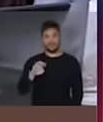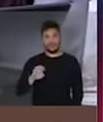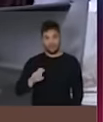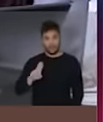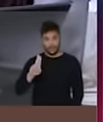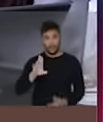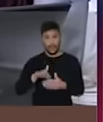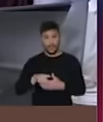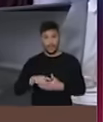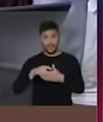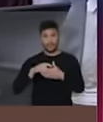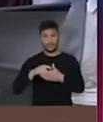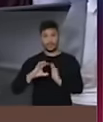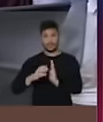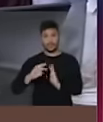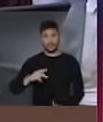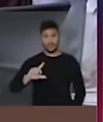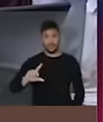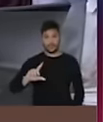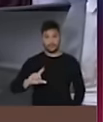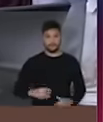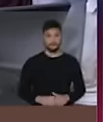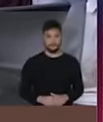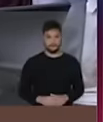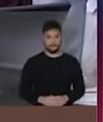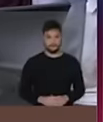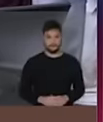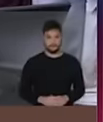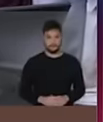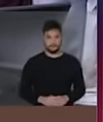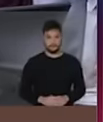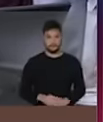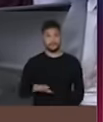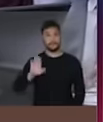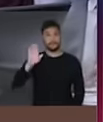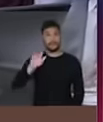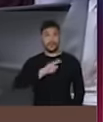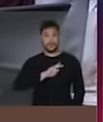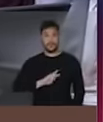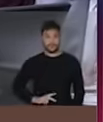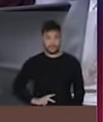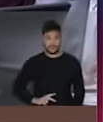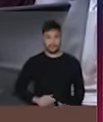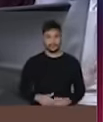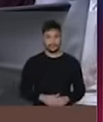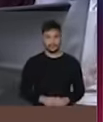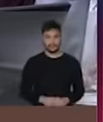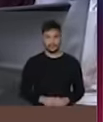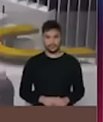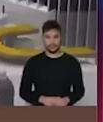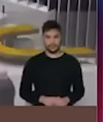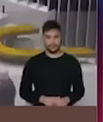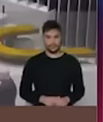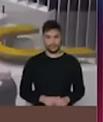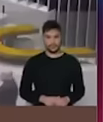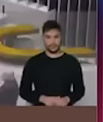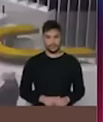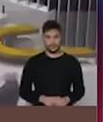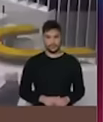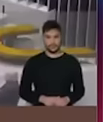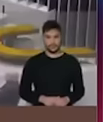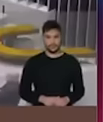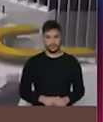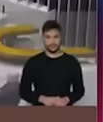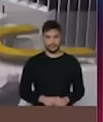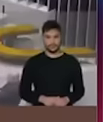governo sugeriu ao congresso também uma espécie de gatilho para que o aumento da contribuição social sobre o